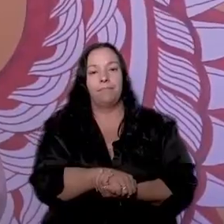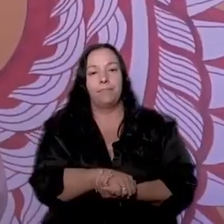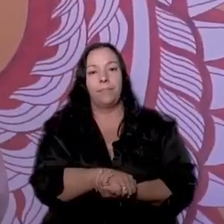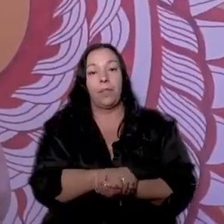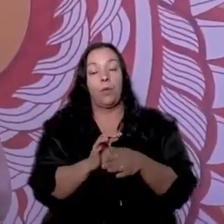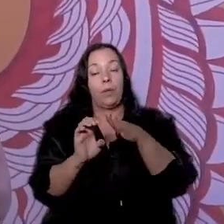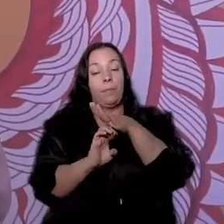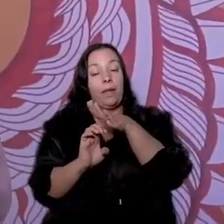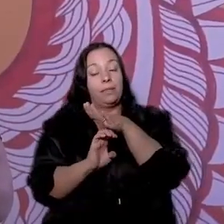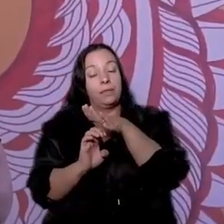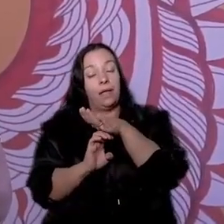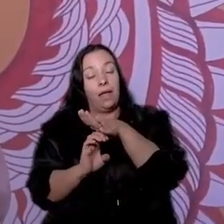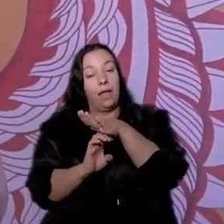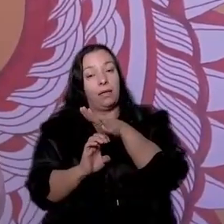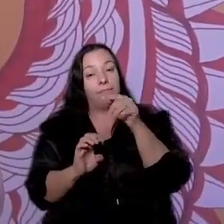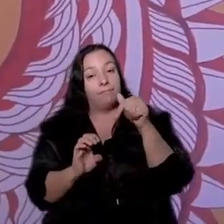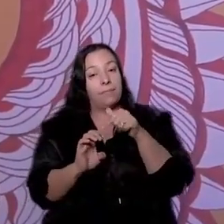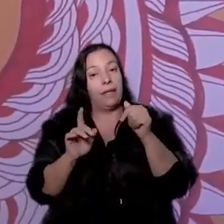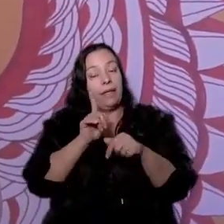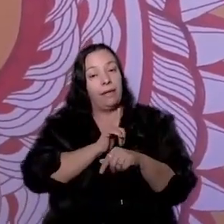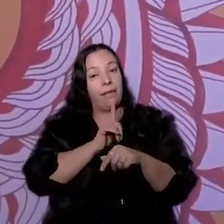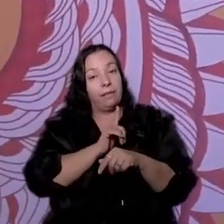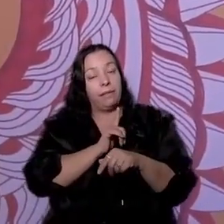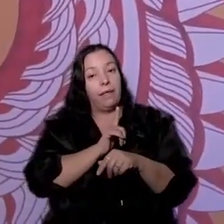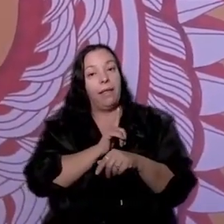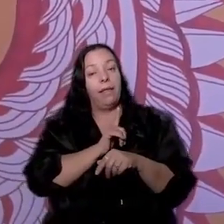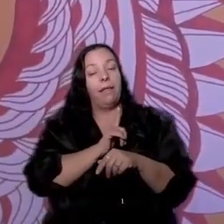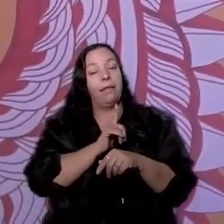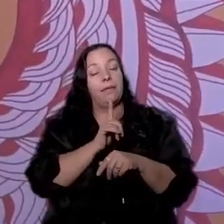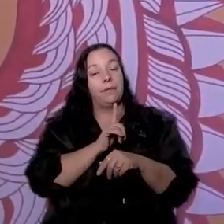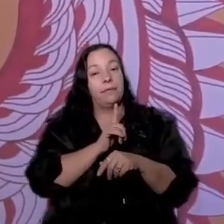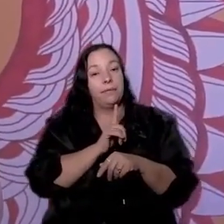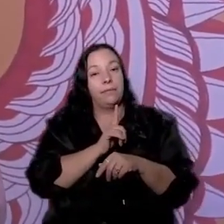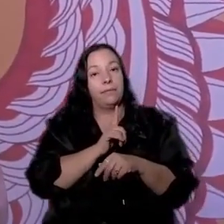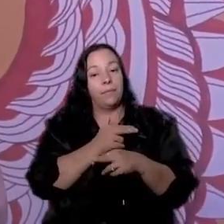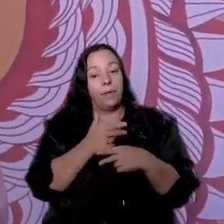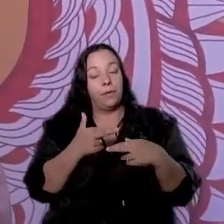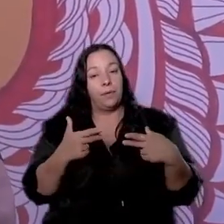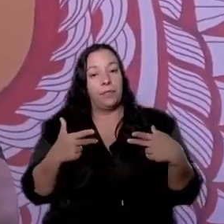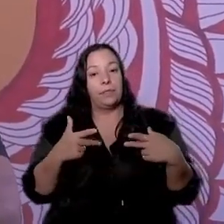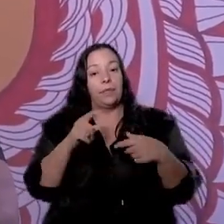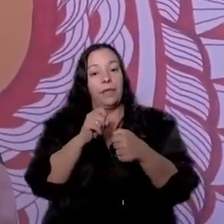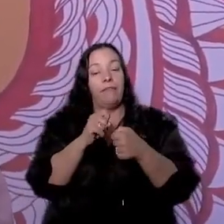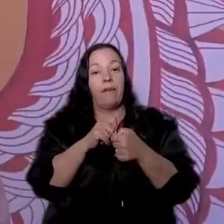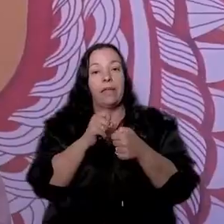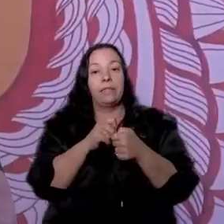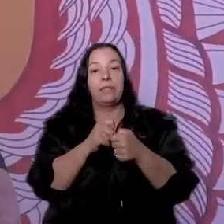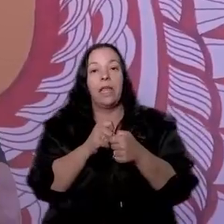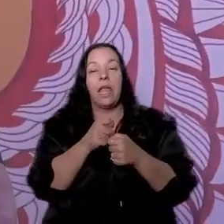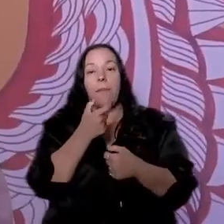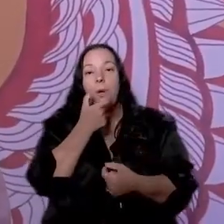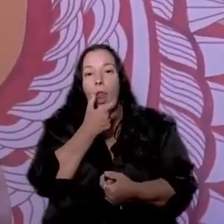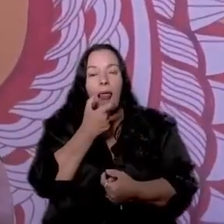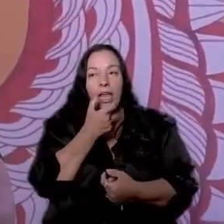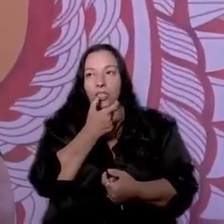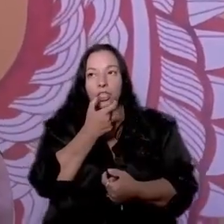O empresário ele tem um negócio, ele dirige um negócio. O negócio dele, por exemplo, é fazer bolacha.